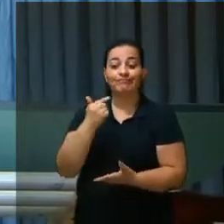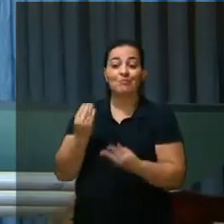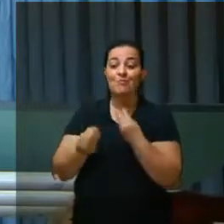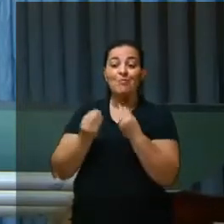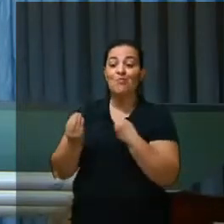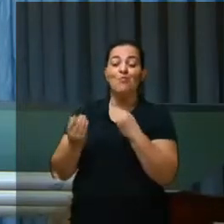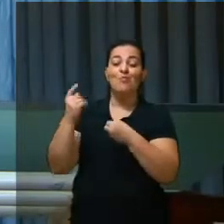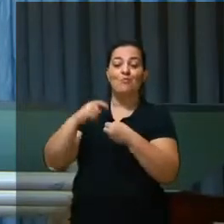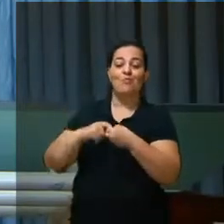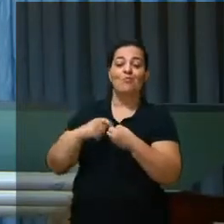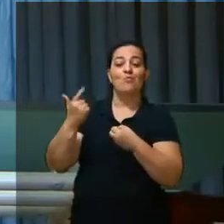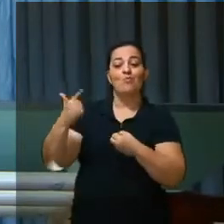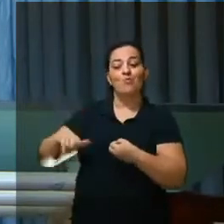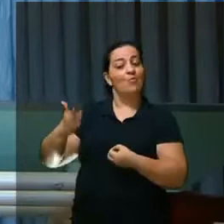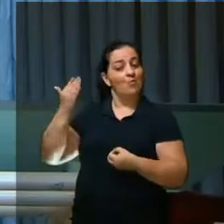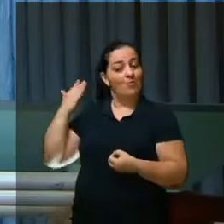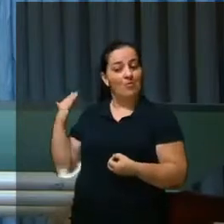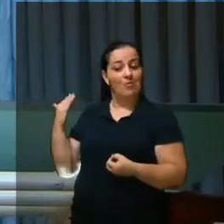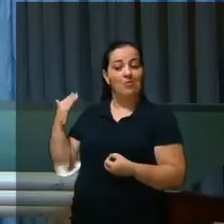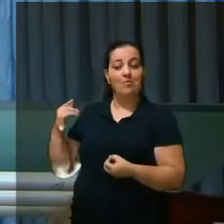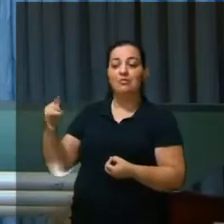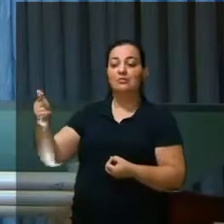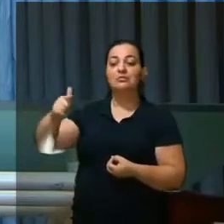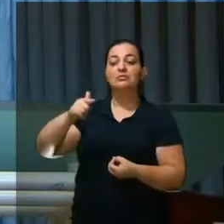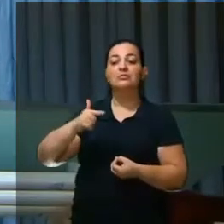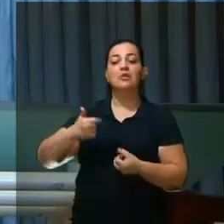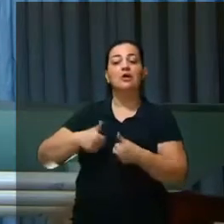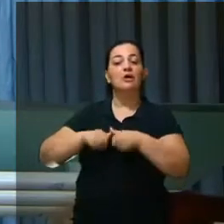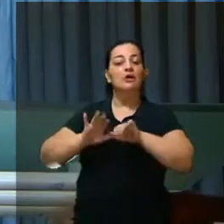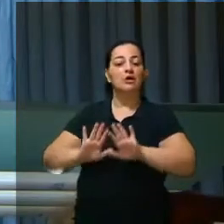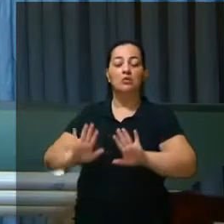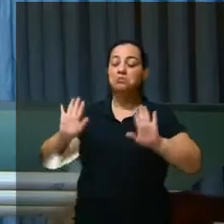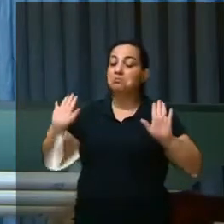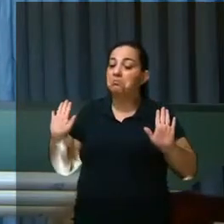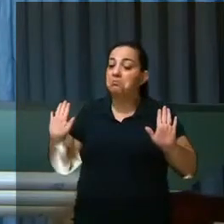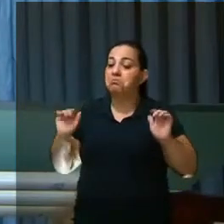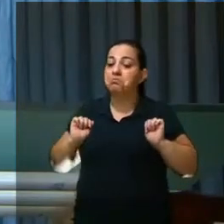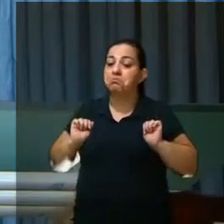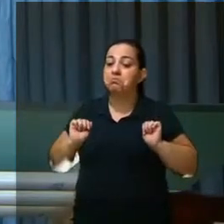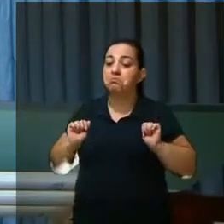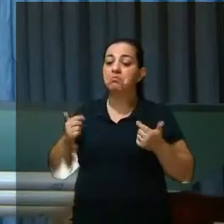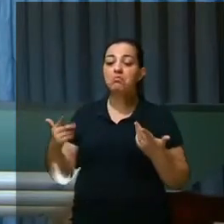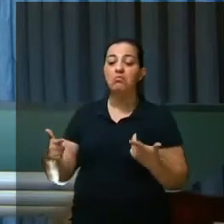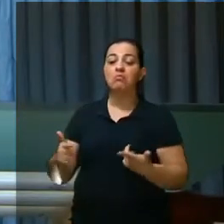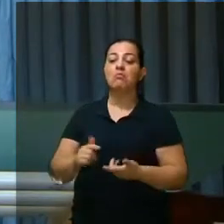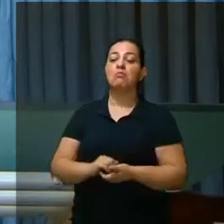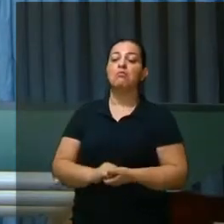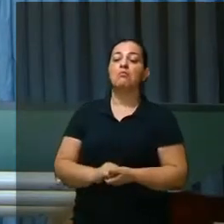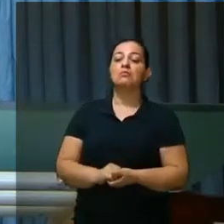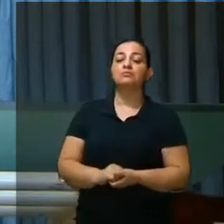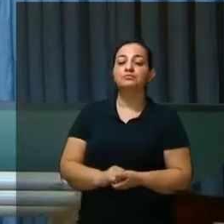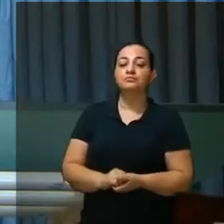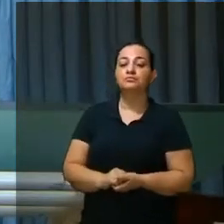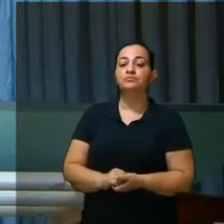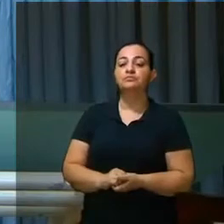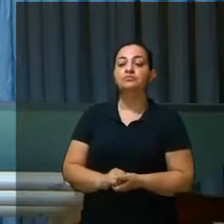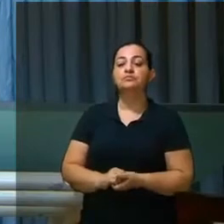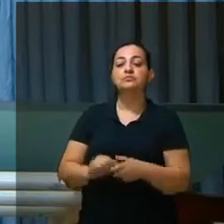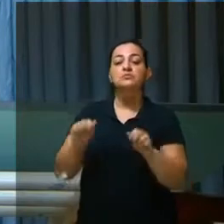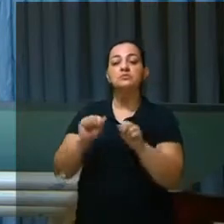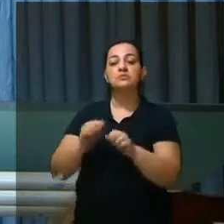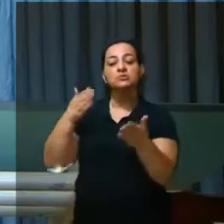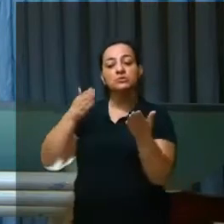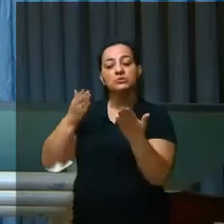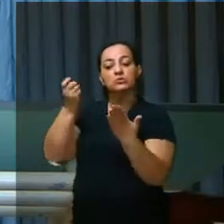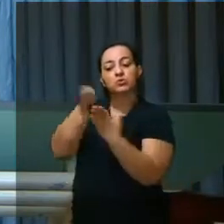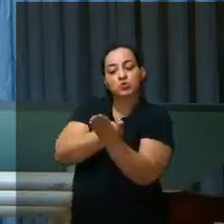repescagem e não tem repescagem ficou ficou a passo